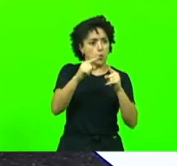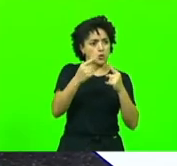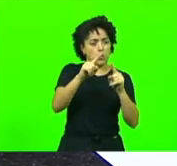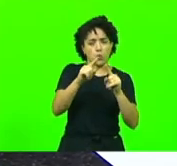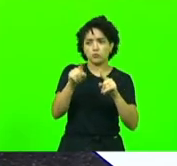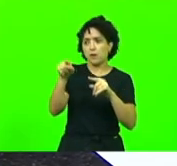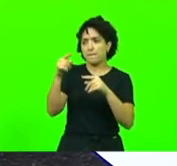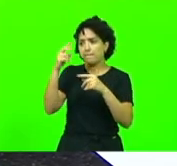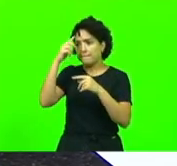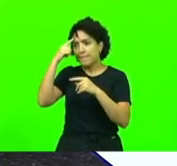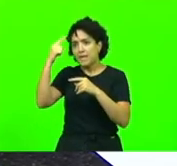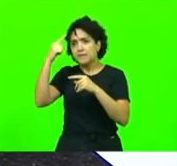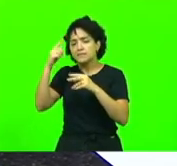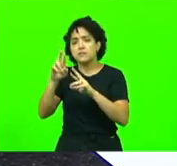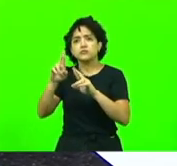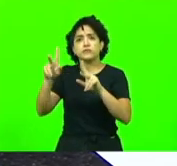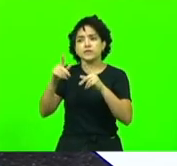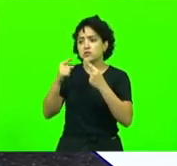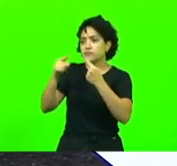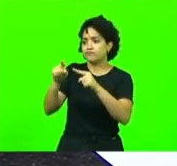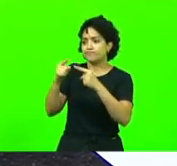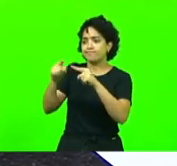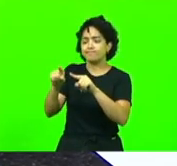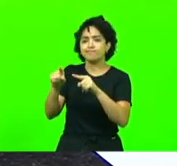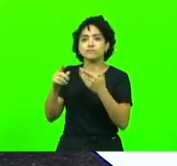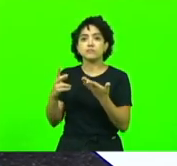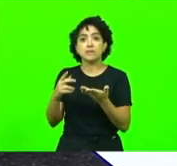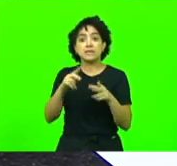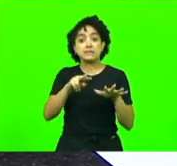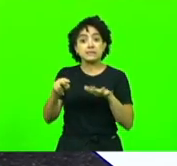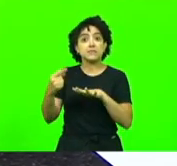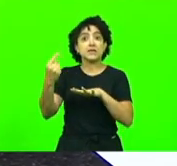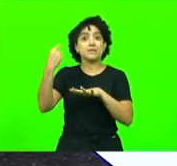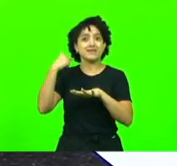é atacado por outro grupo. Semana passada, eu fiz um posicionamento na minha rede social,